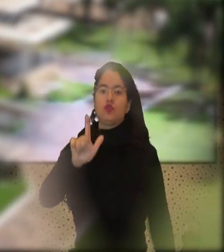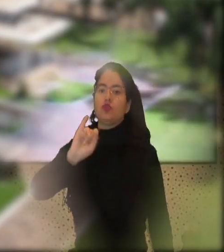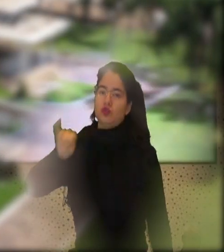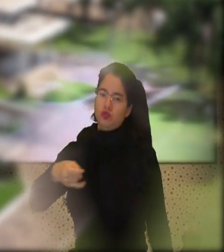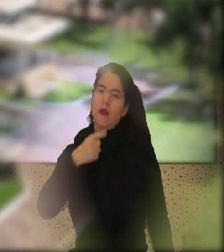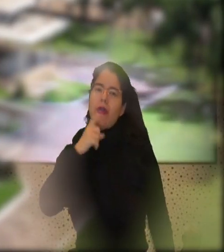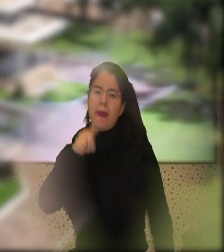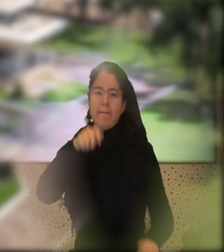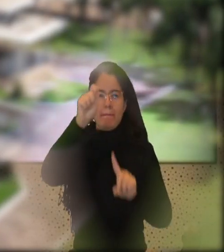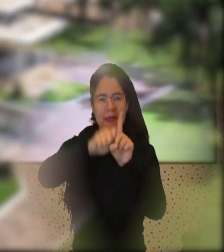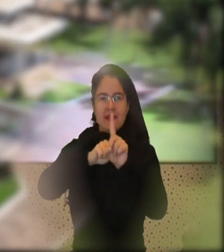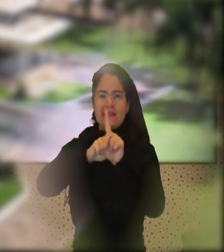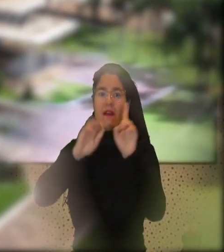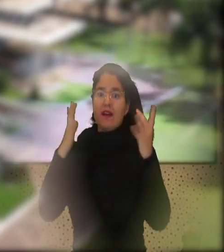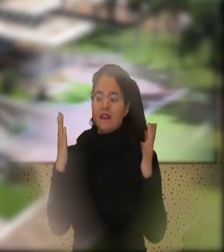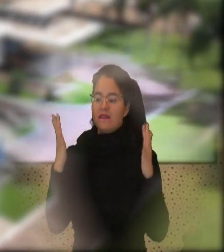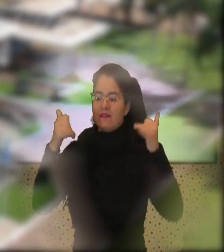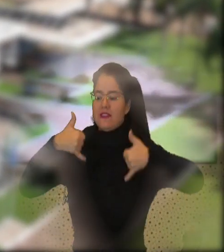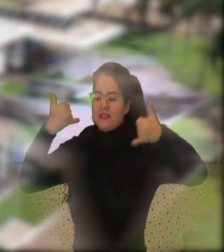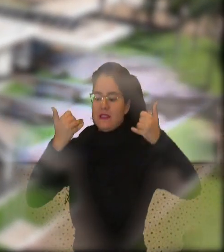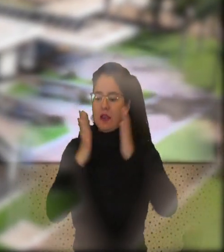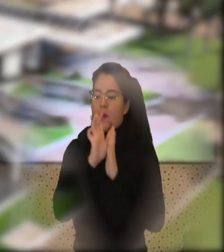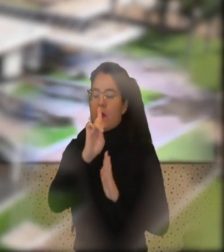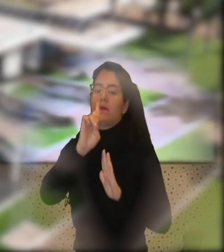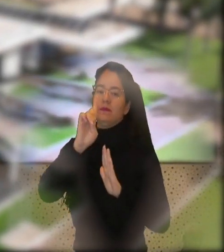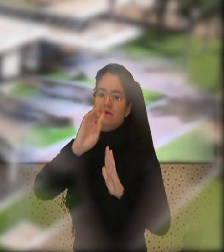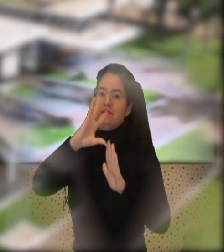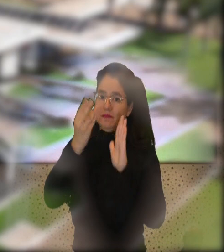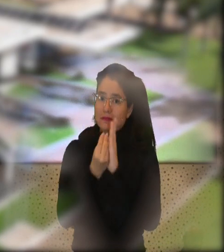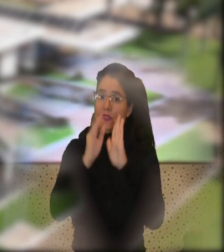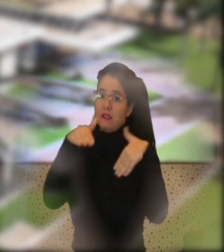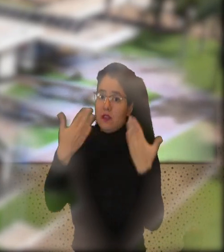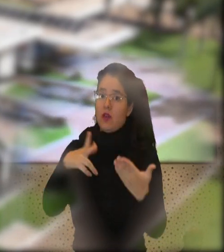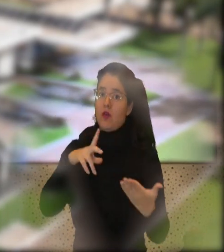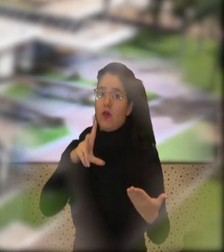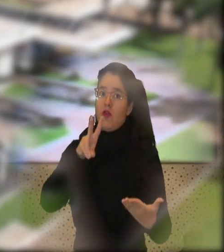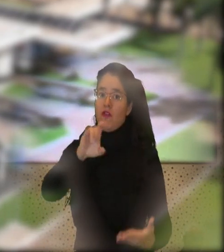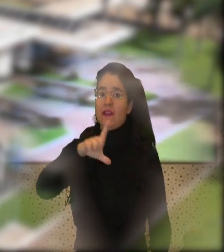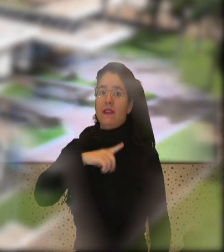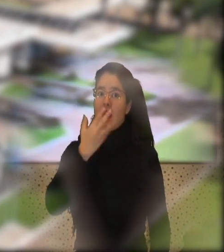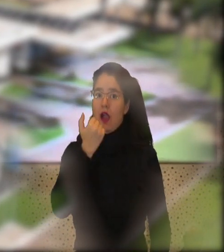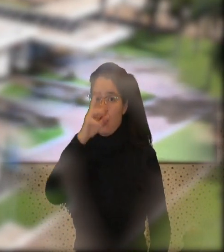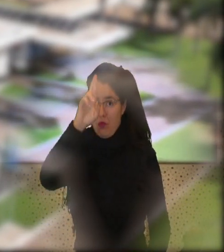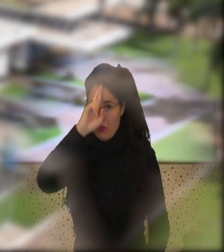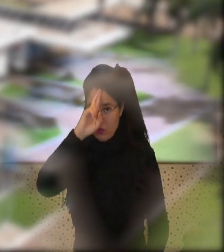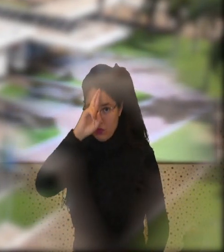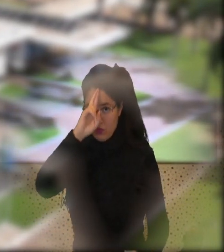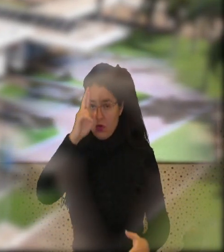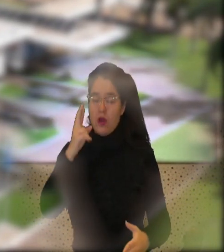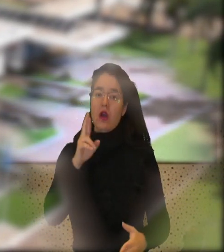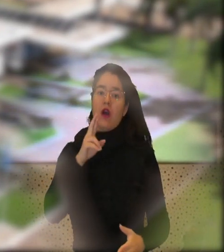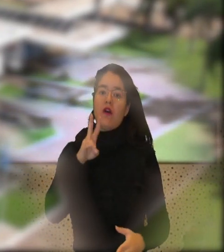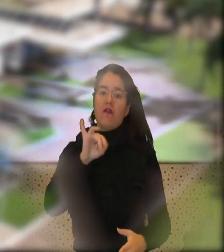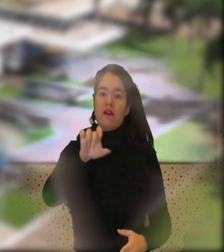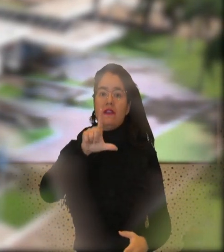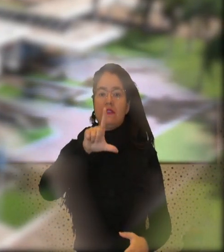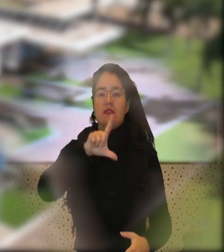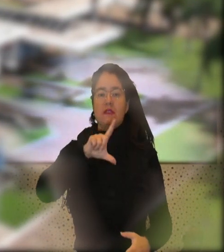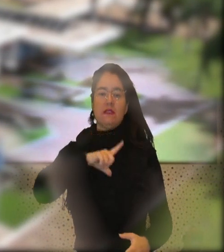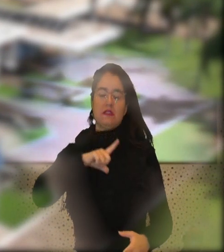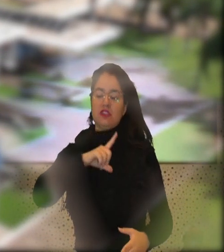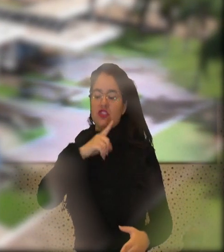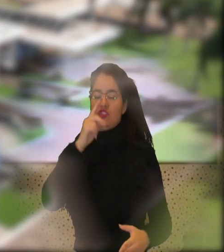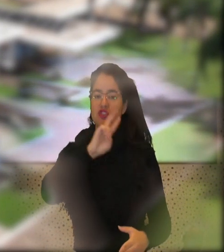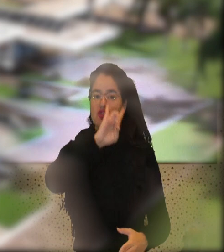para abrir as comemorações, teremos o Almoço da Família Memorial. O almoço será no dia 2 de julho sob a coordenação